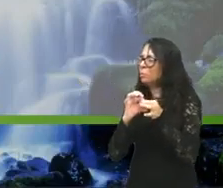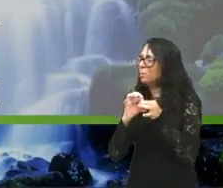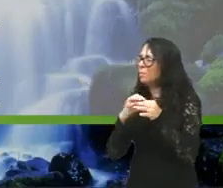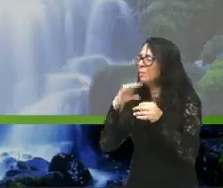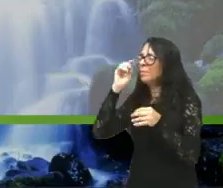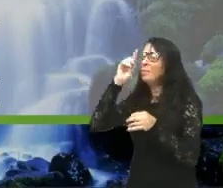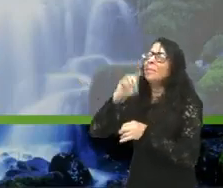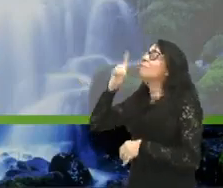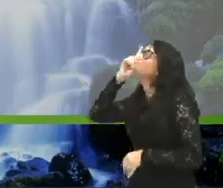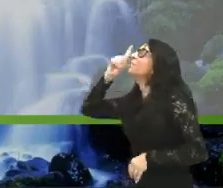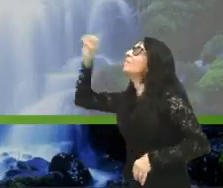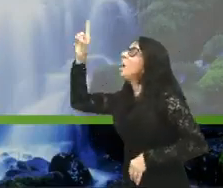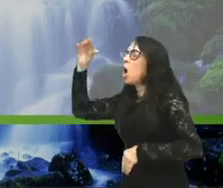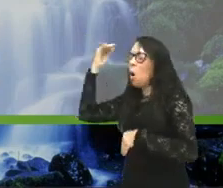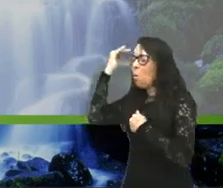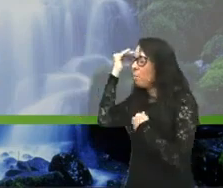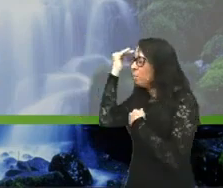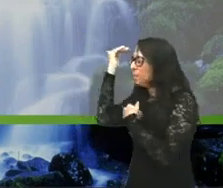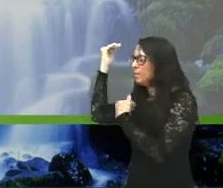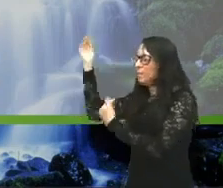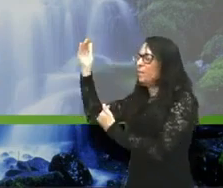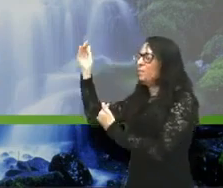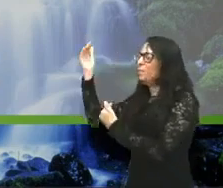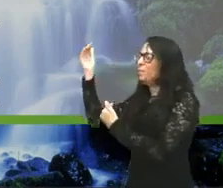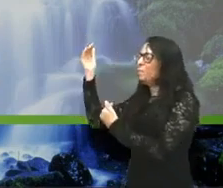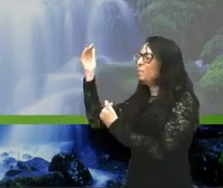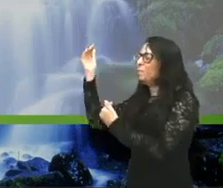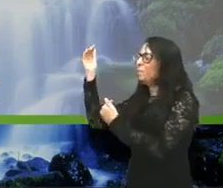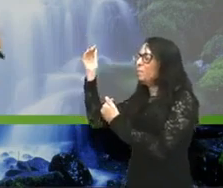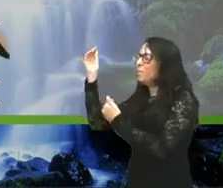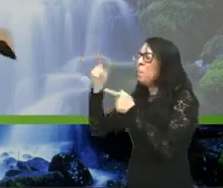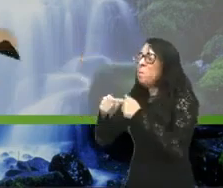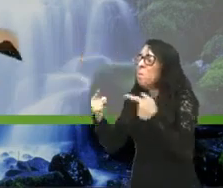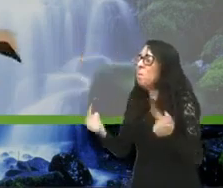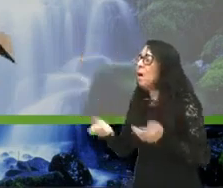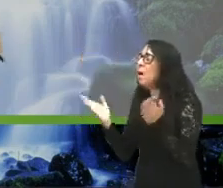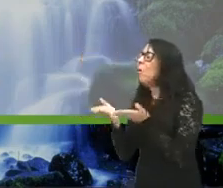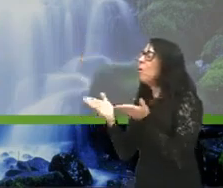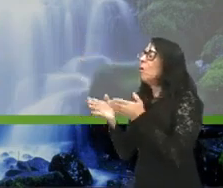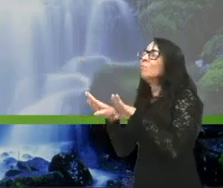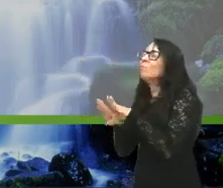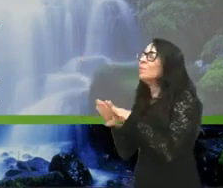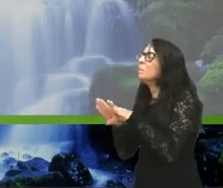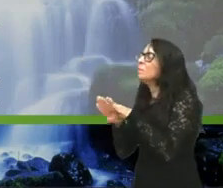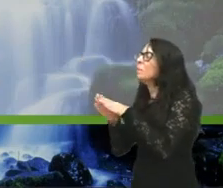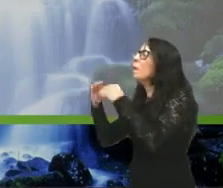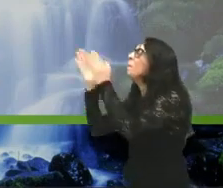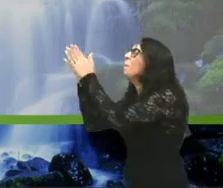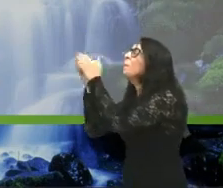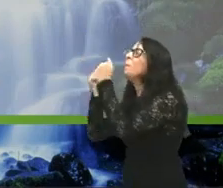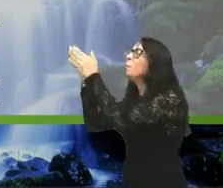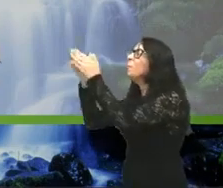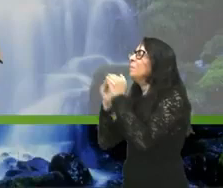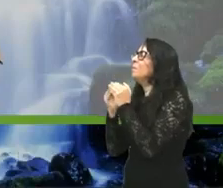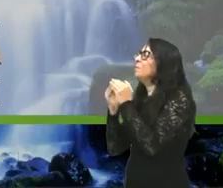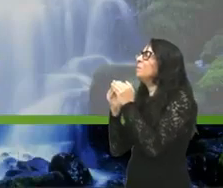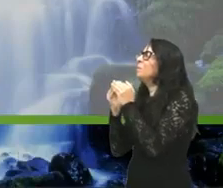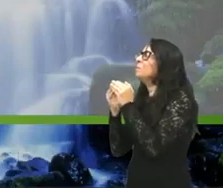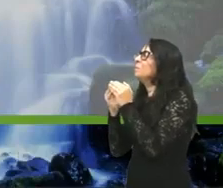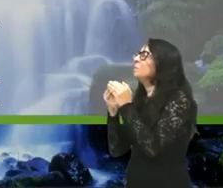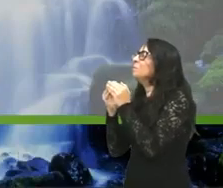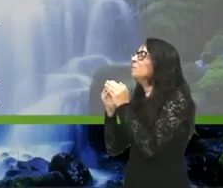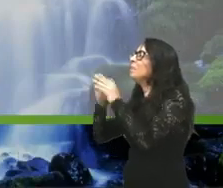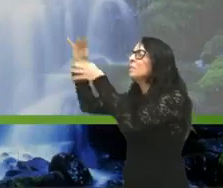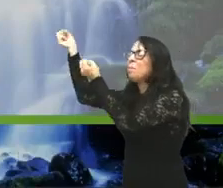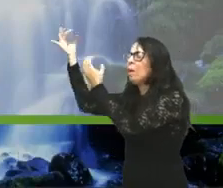Toda hora eu estou pensando em coisas. Eu quero conquistar o mundo, eu quero ter o melhor carro, eu quero ter a melhor casa. Que adianta